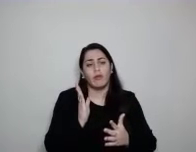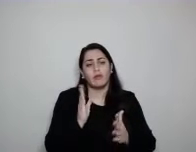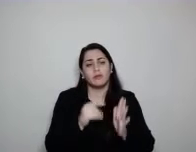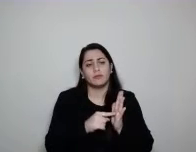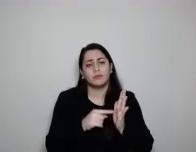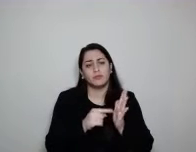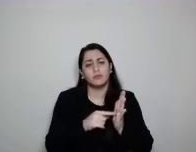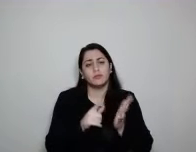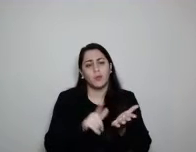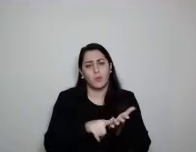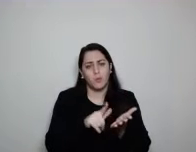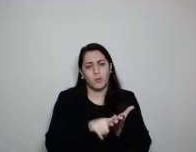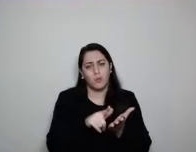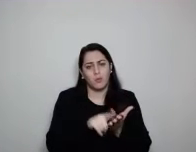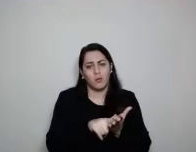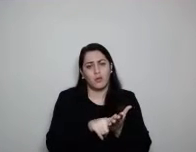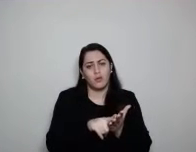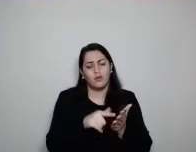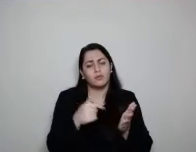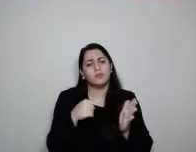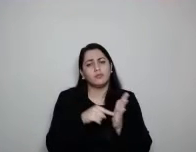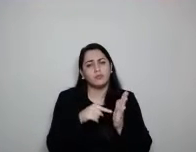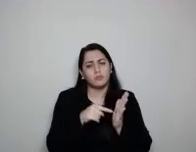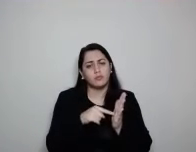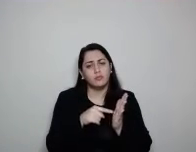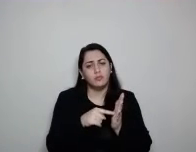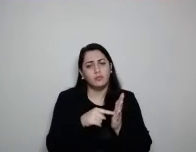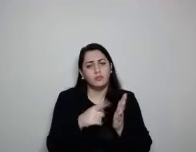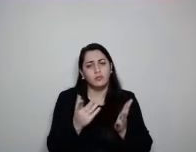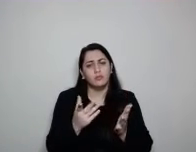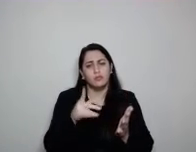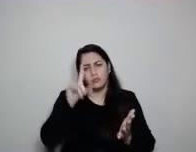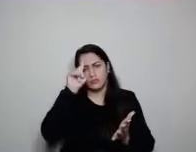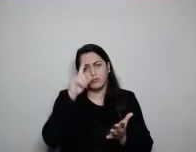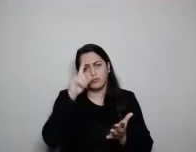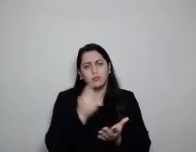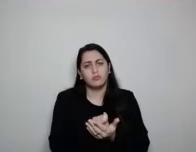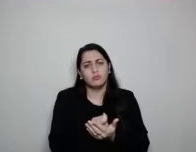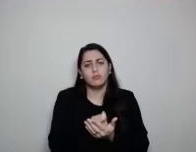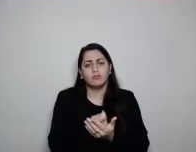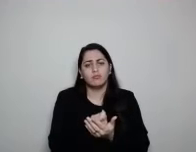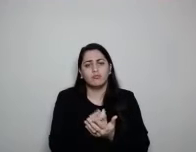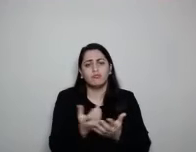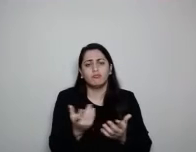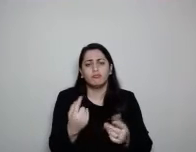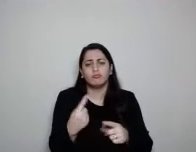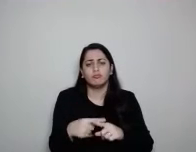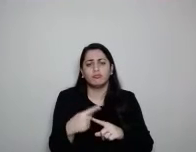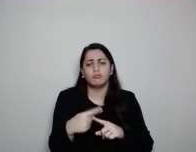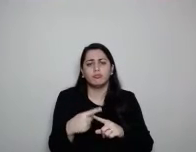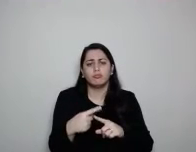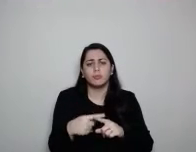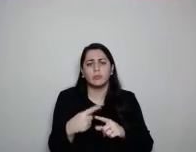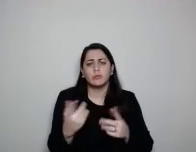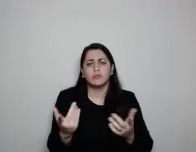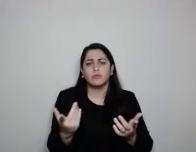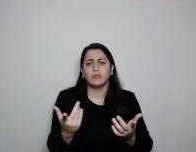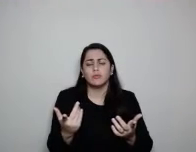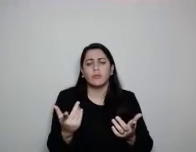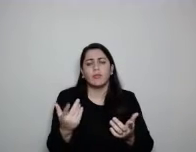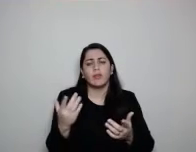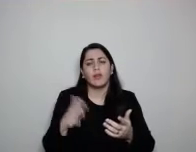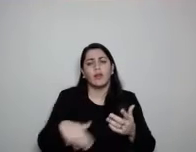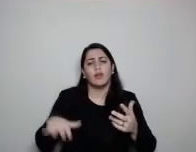sumei, essa determinação, porque para mim natureza jurídica da sentença é outra. Não é